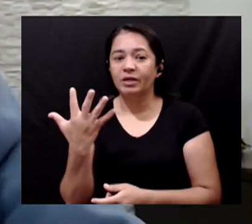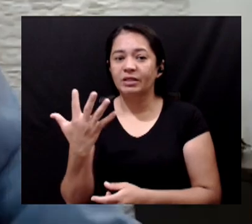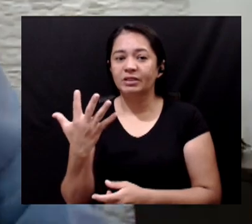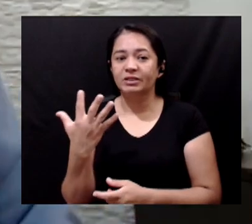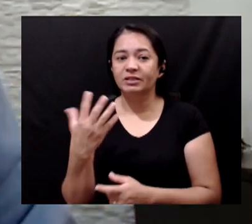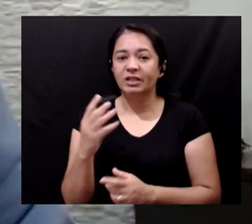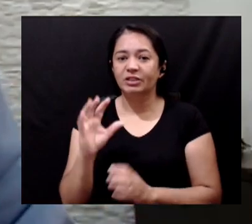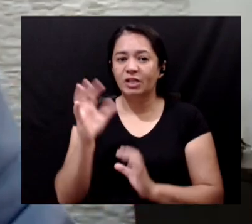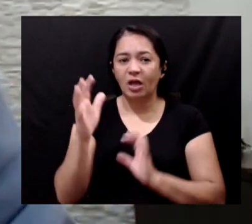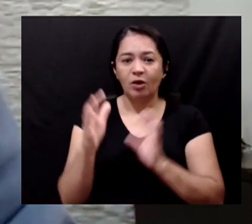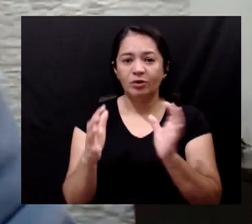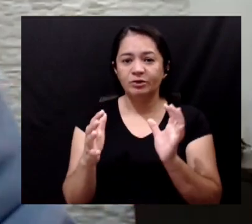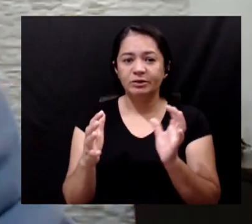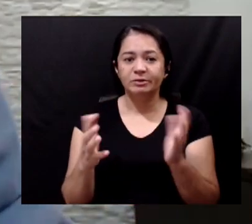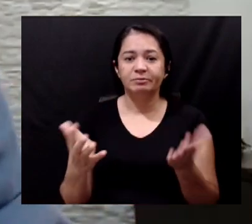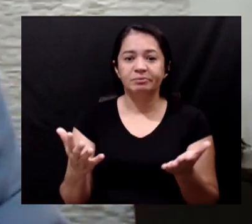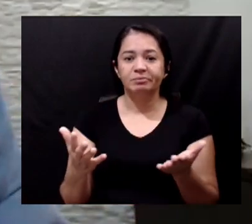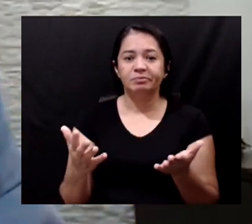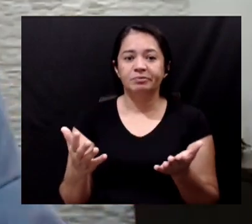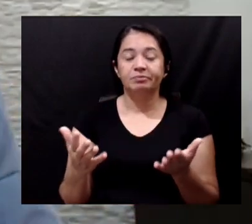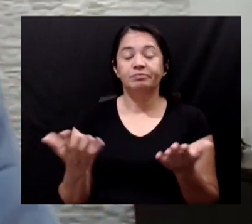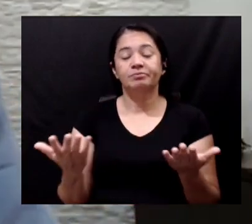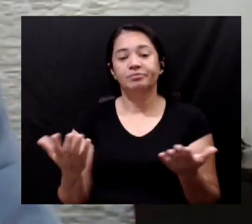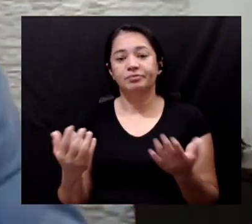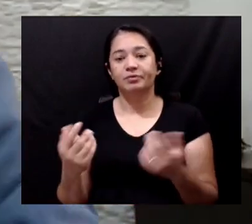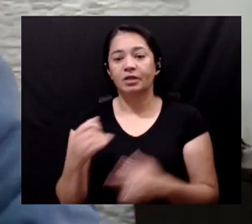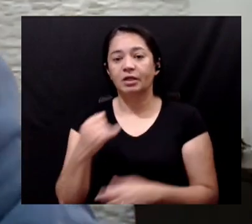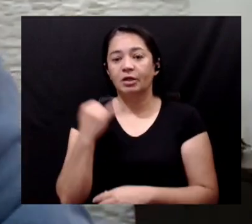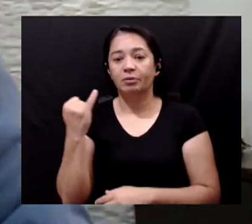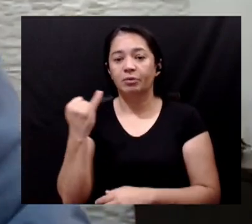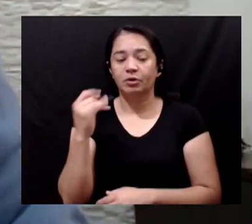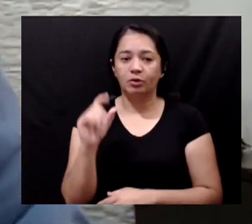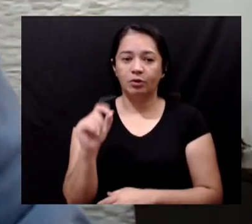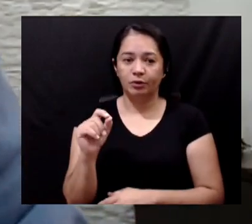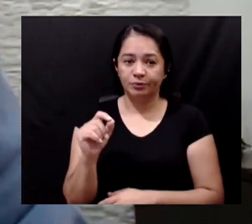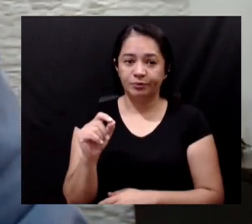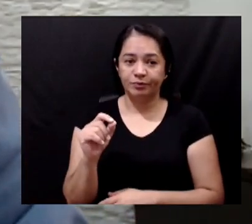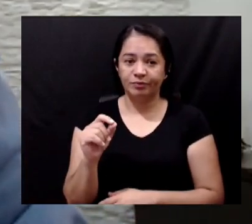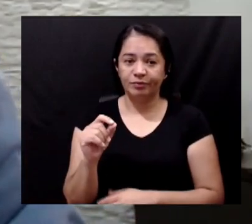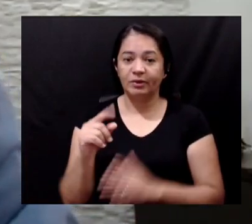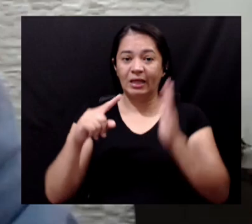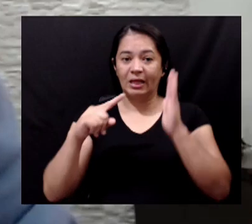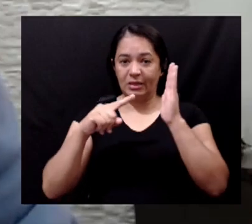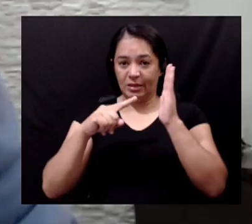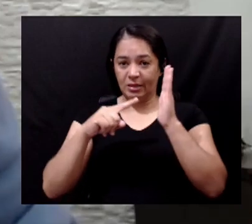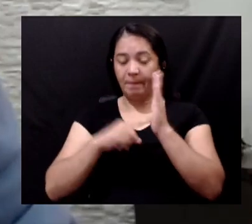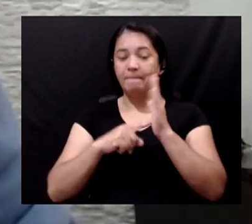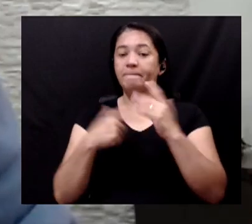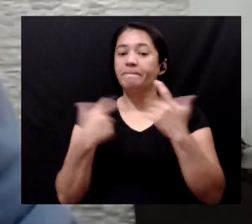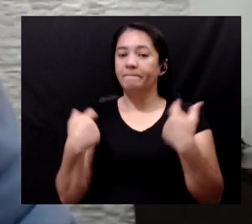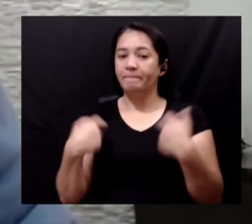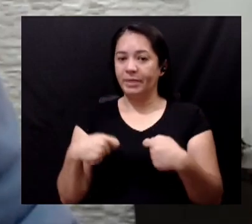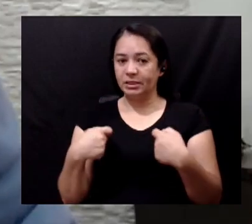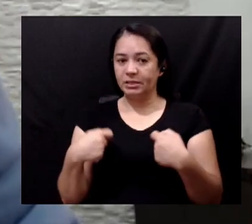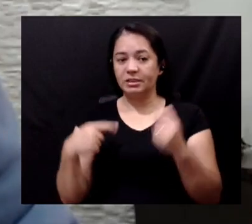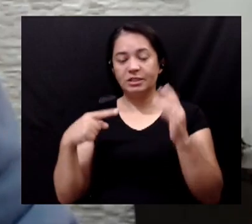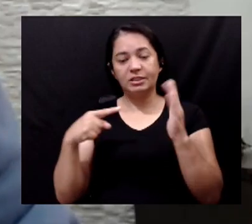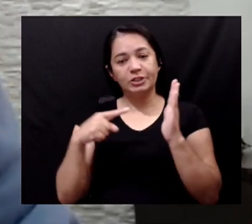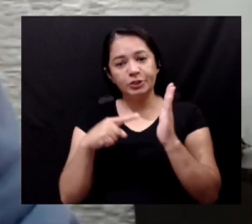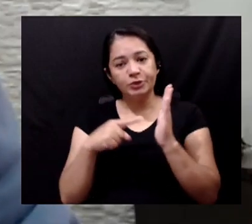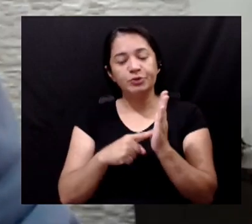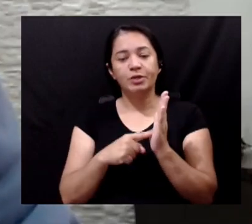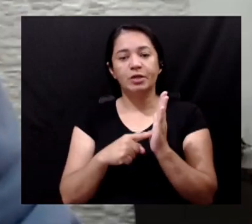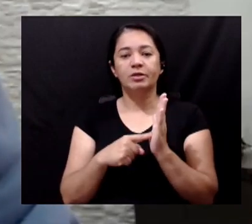nesse sentido. Então, é muito importante que, além de a pessoa que verificar uma situação dessa, além de denunciar na